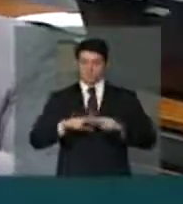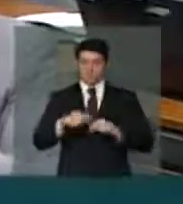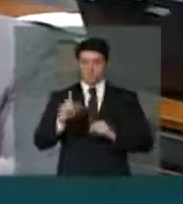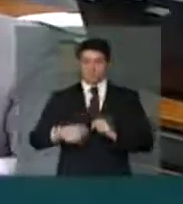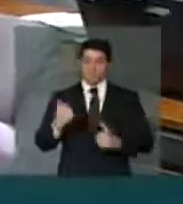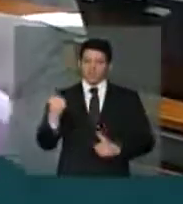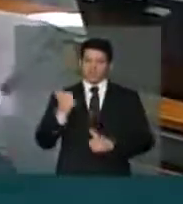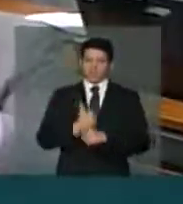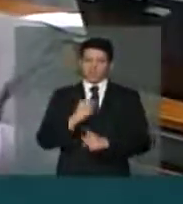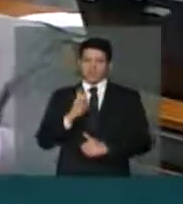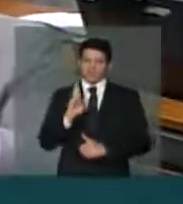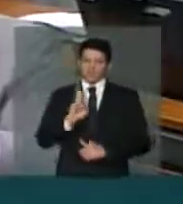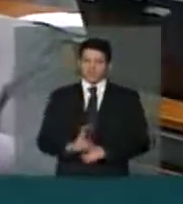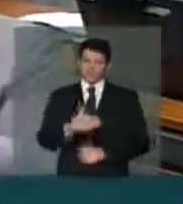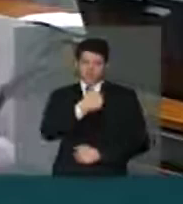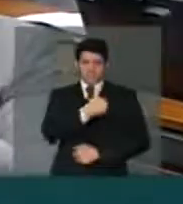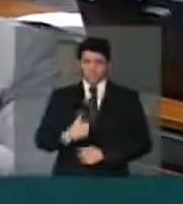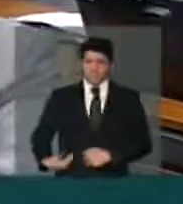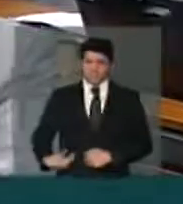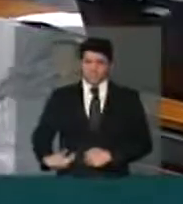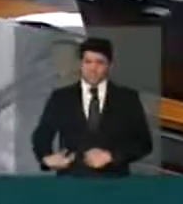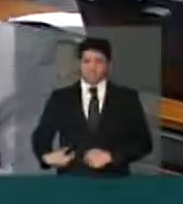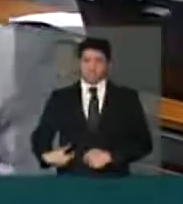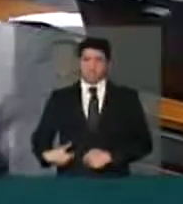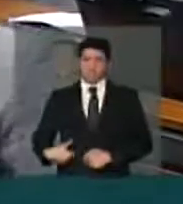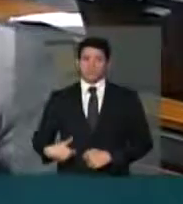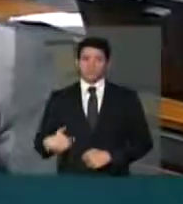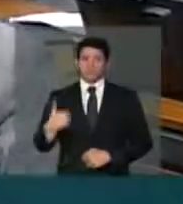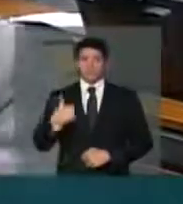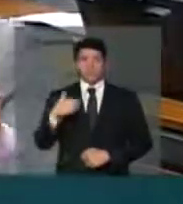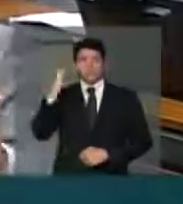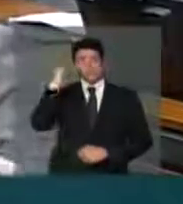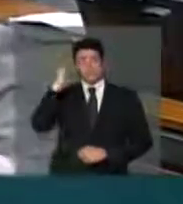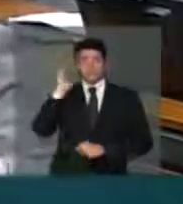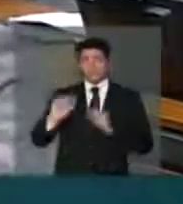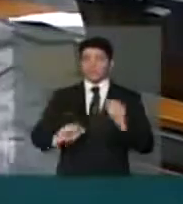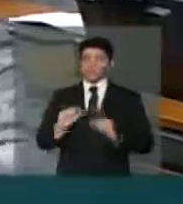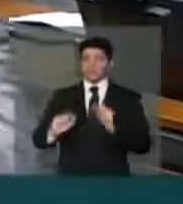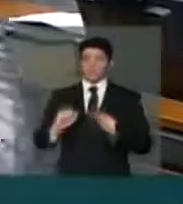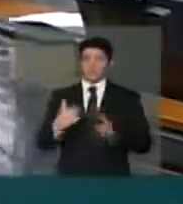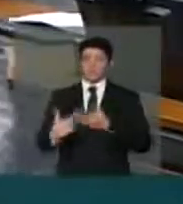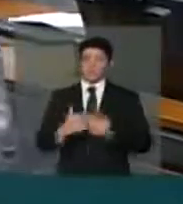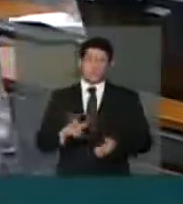obrigações que resta perante a lei de responsabilidade fiscal, é que eu entendo que, independente do